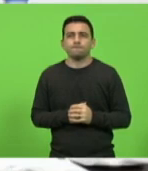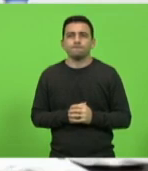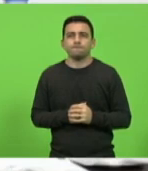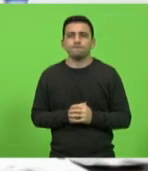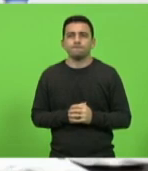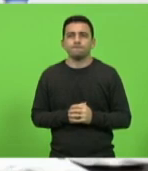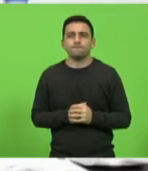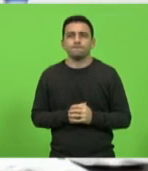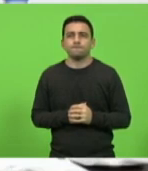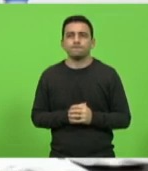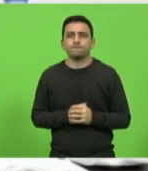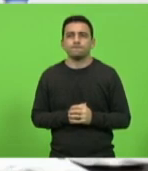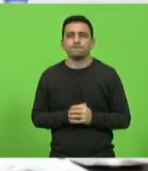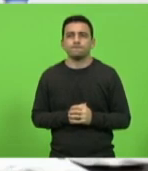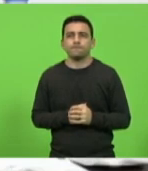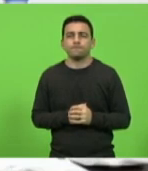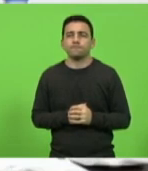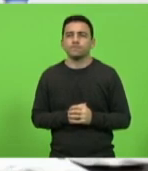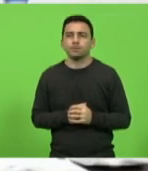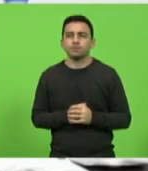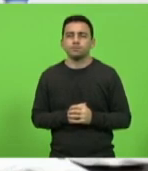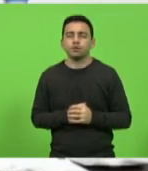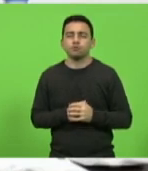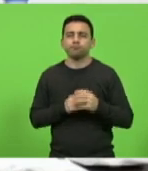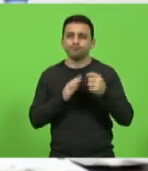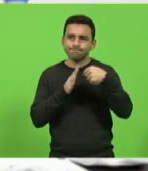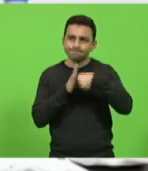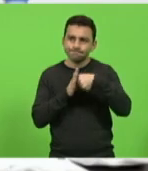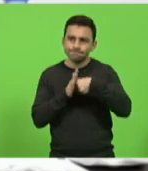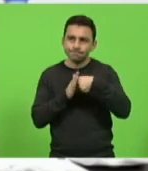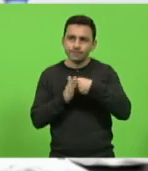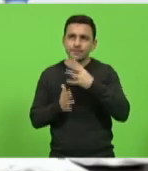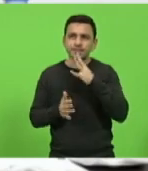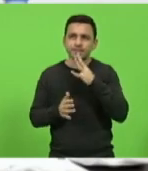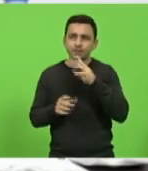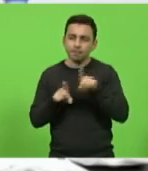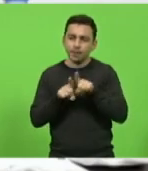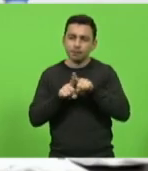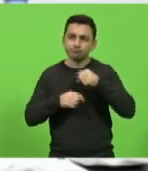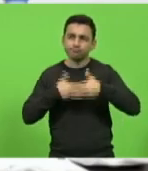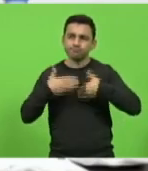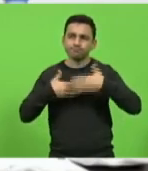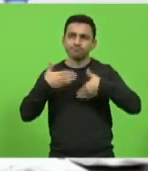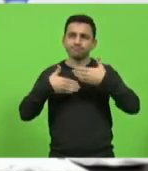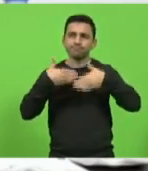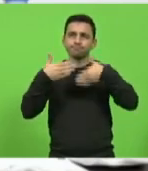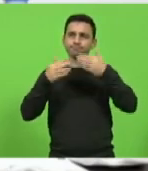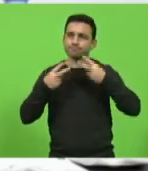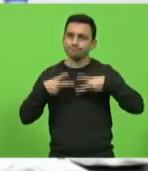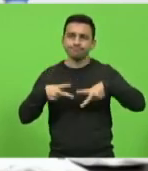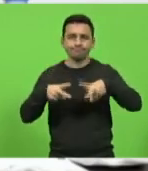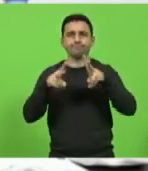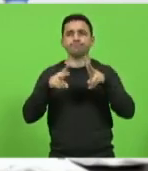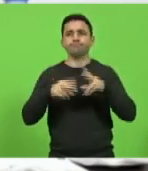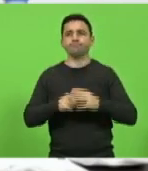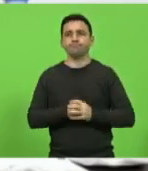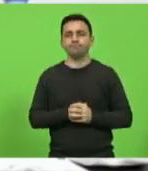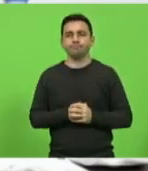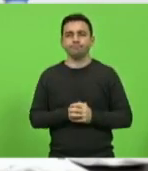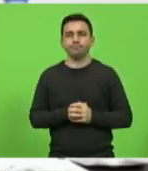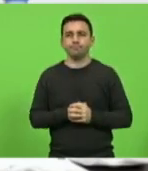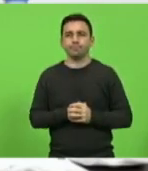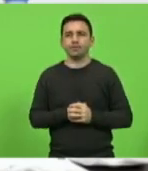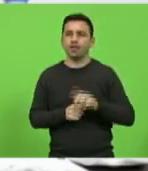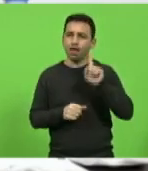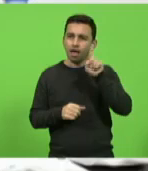a conhecer-se e aperfeiçoar-se deve ser sempre a nossa melhor opção ser